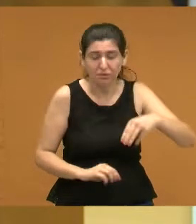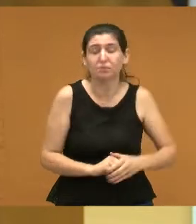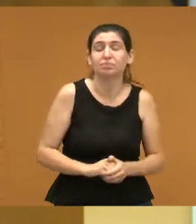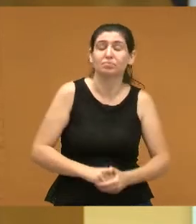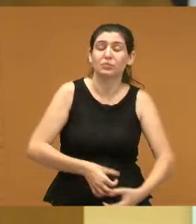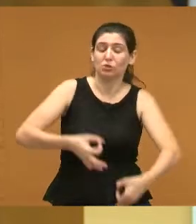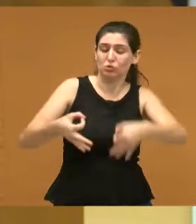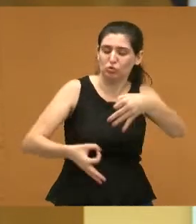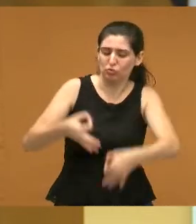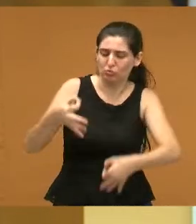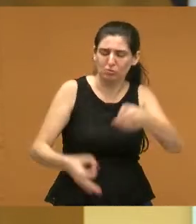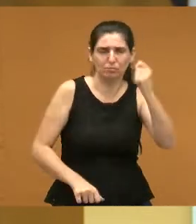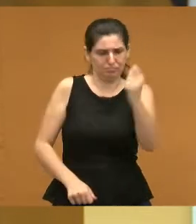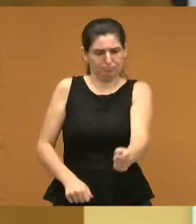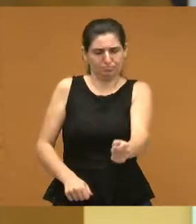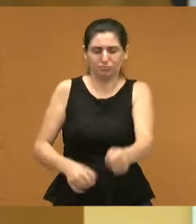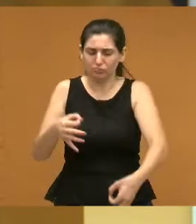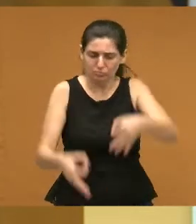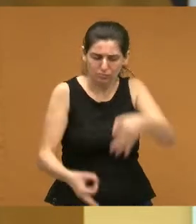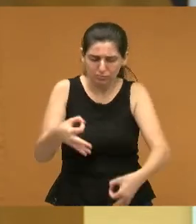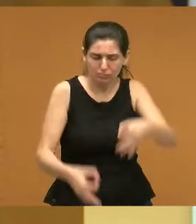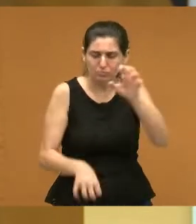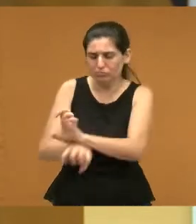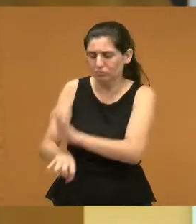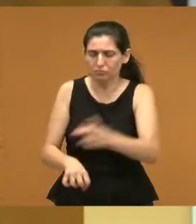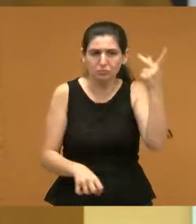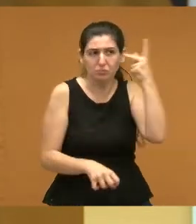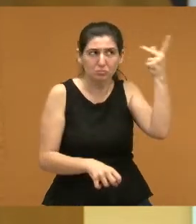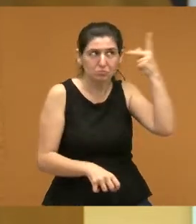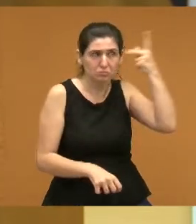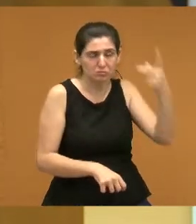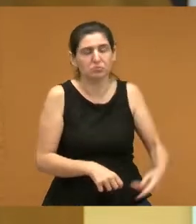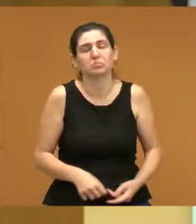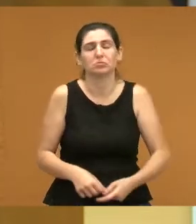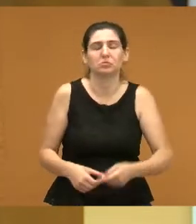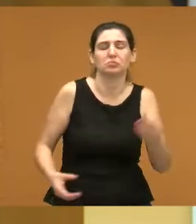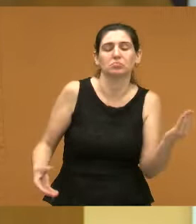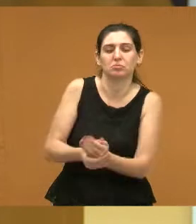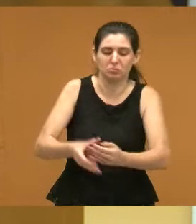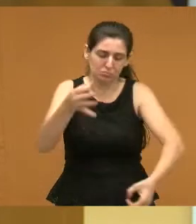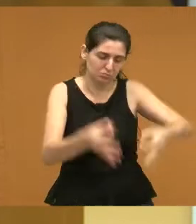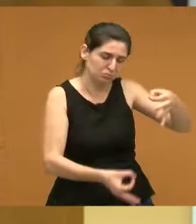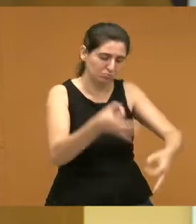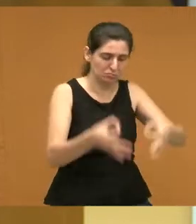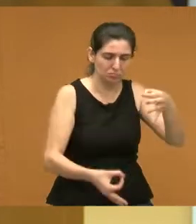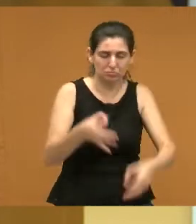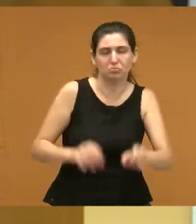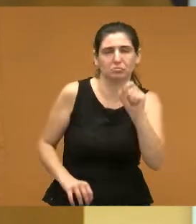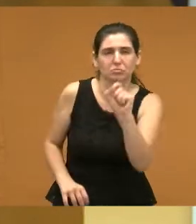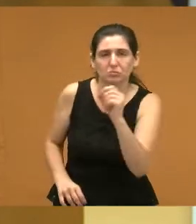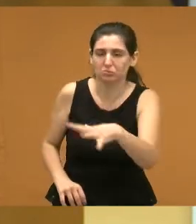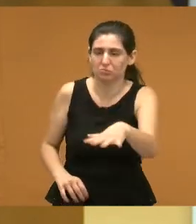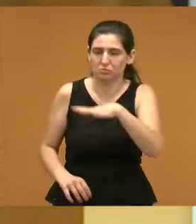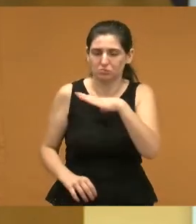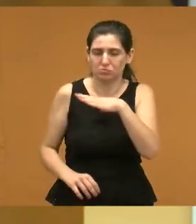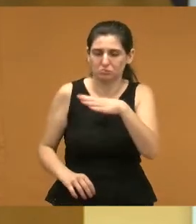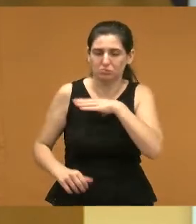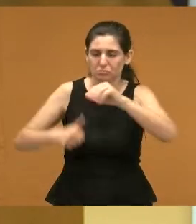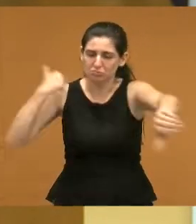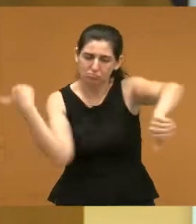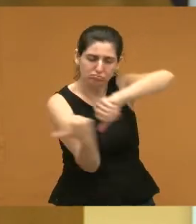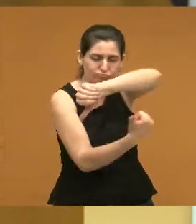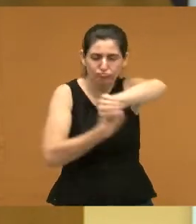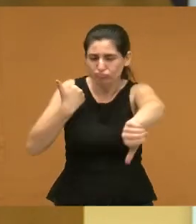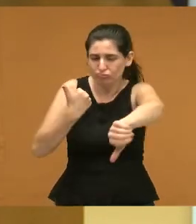Tribunal de Justiça do Estado de São Paulo. Na decisão judicial, foi determinado que o município reorganize